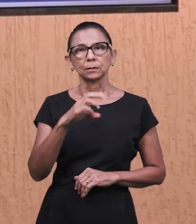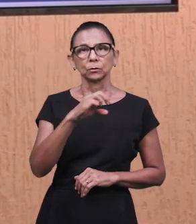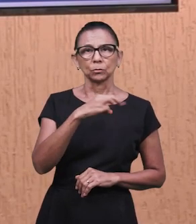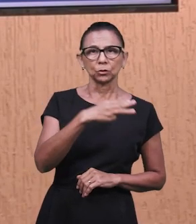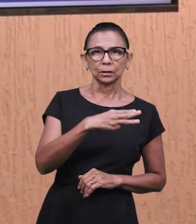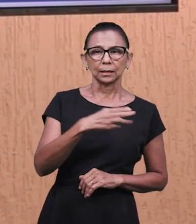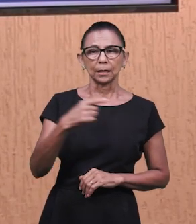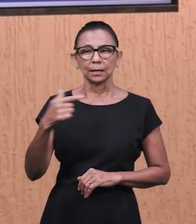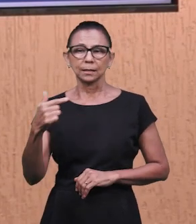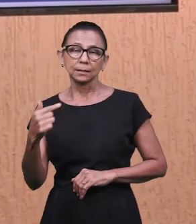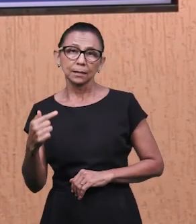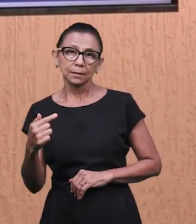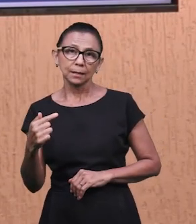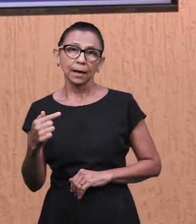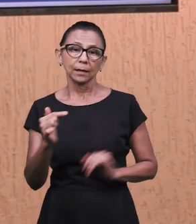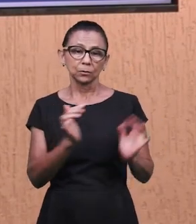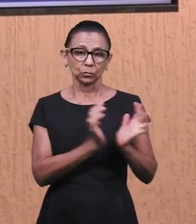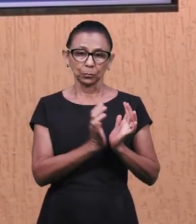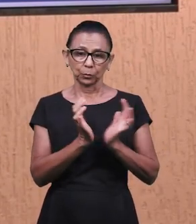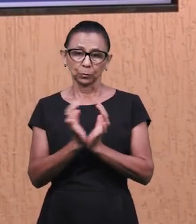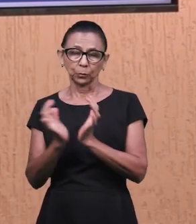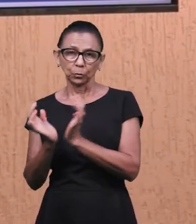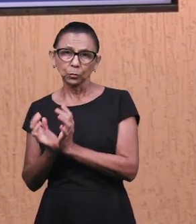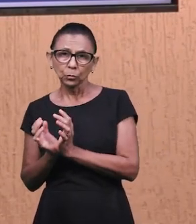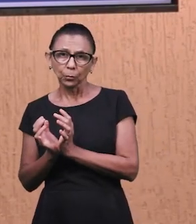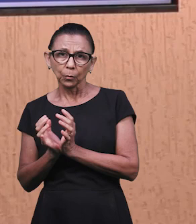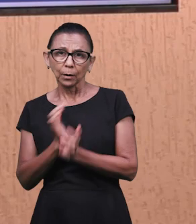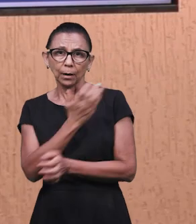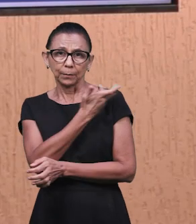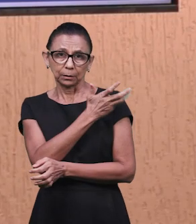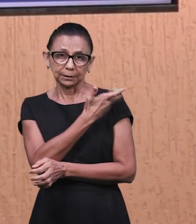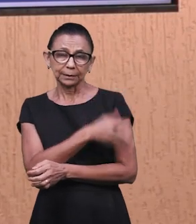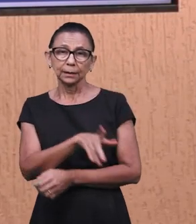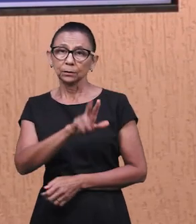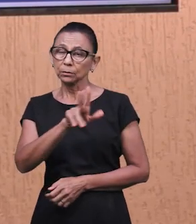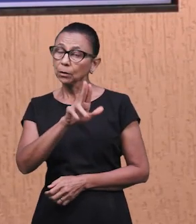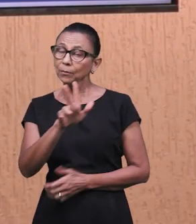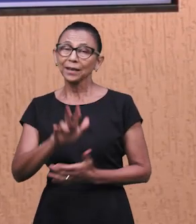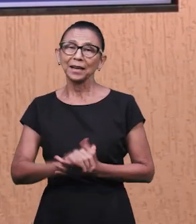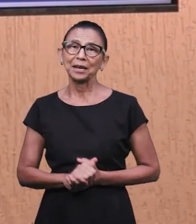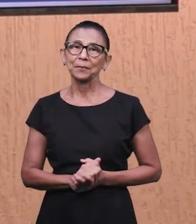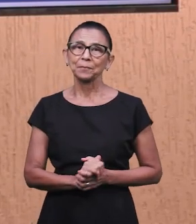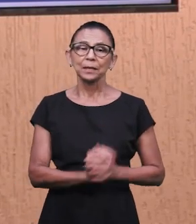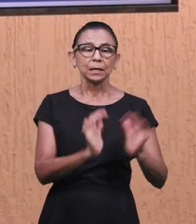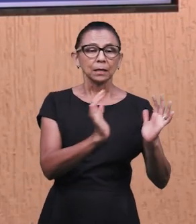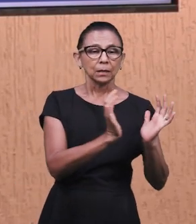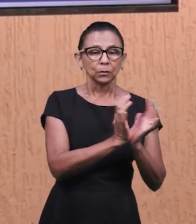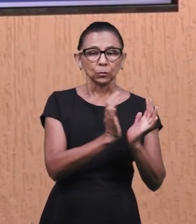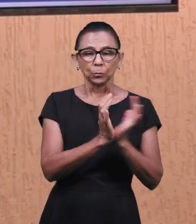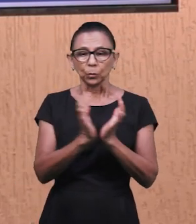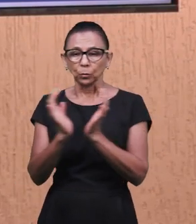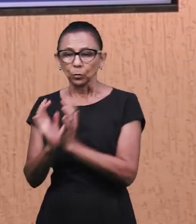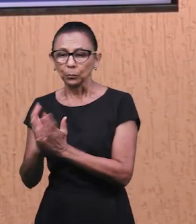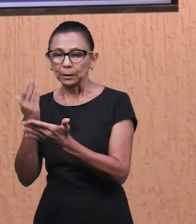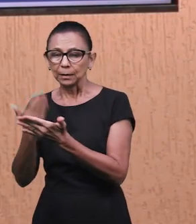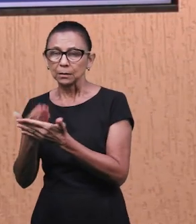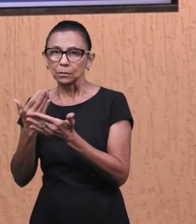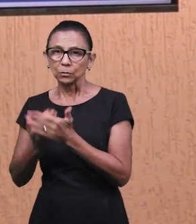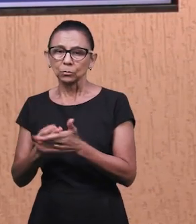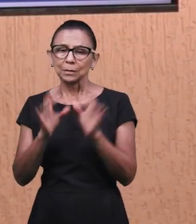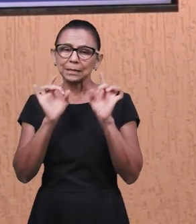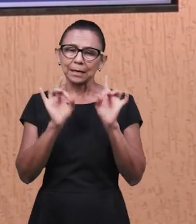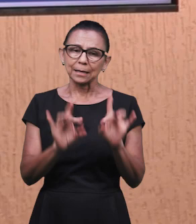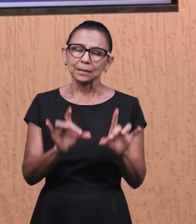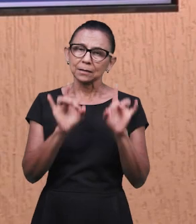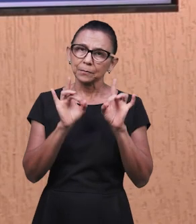adultos, nós estamos excluindo esses grupos? Não. Nós estamos separando por um momento para que eles tenham um estudo de acordo com o quê?